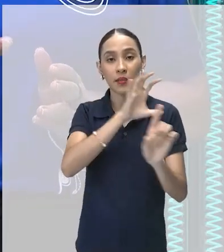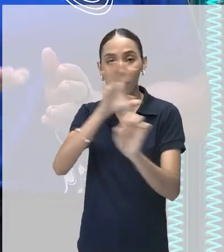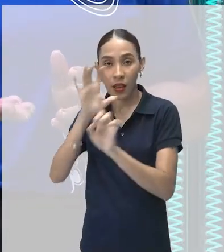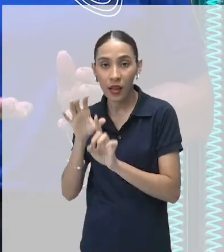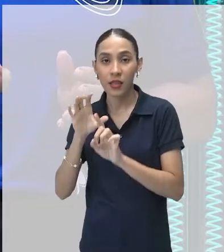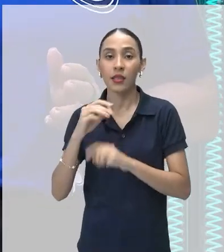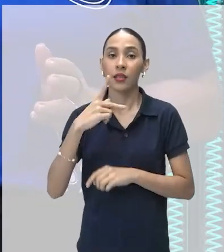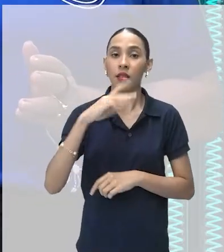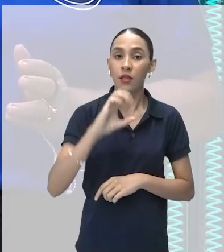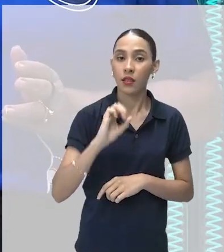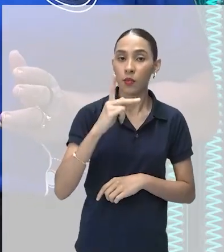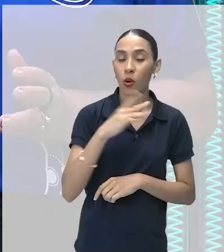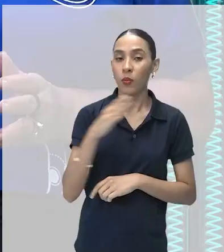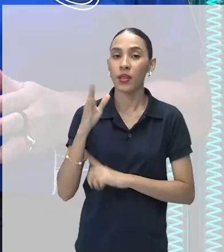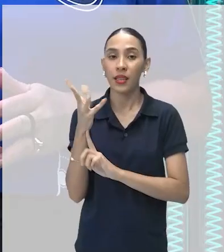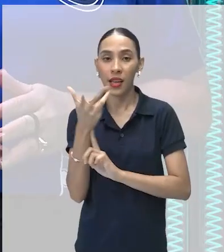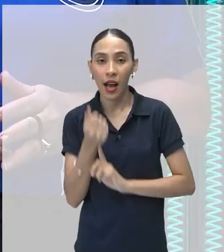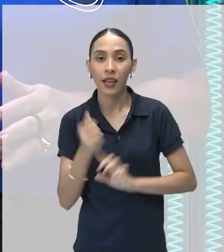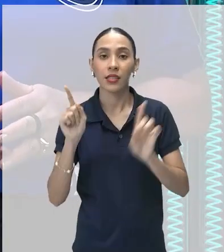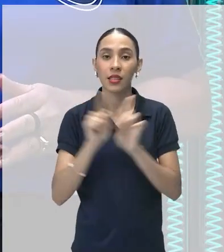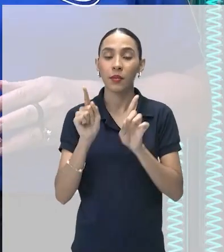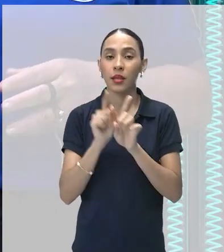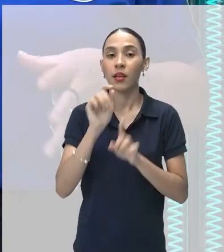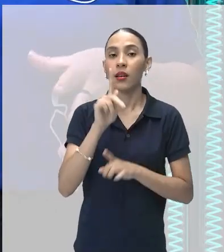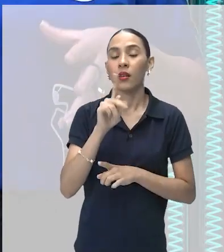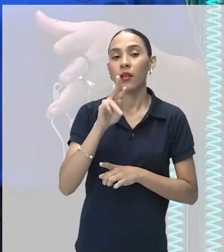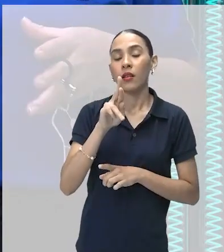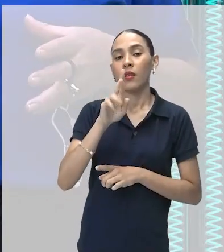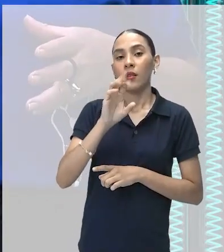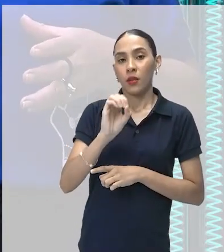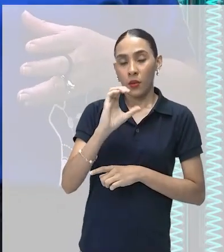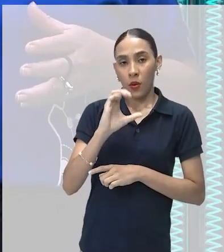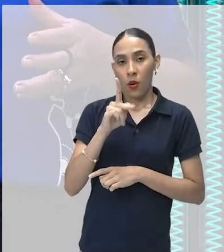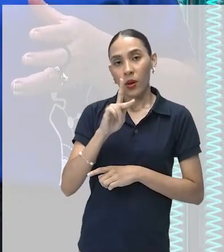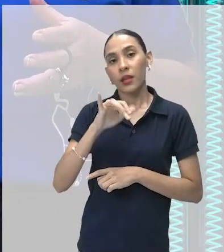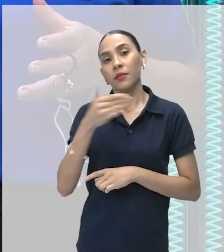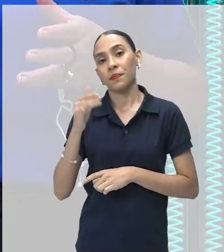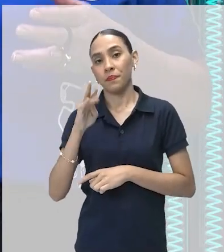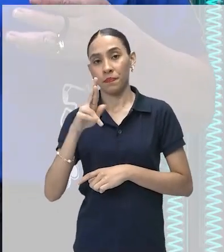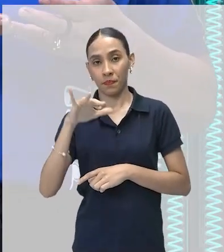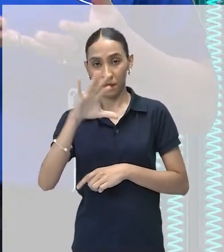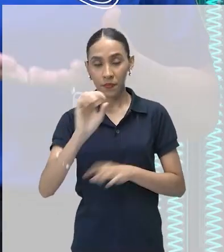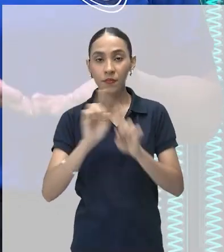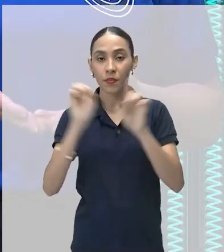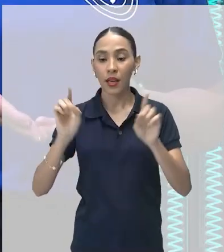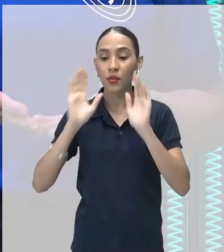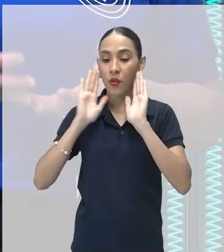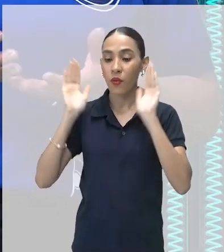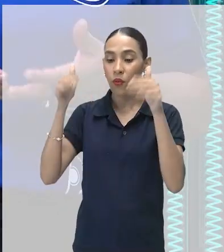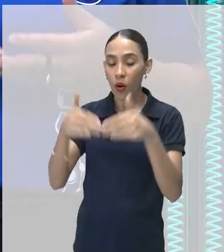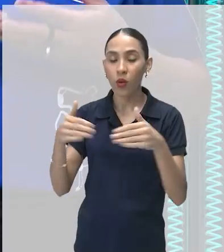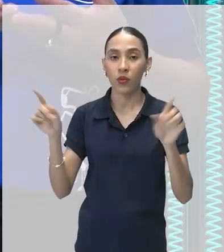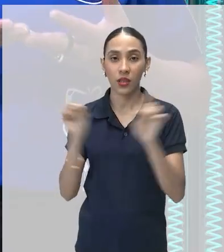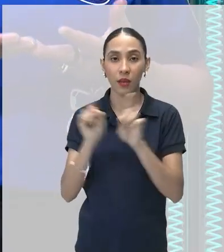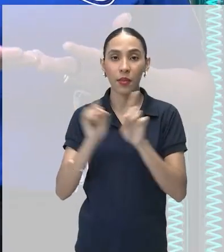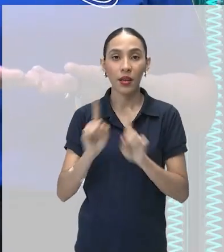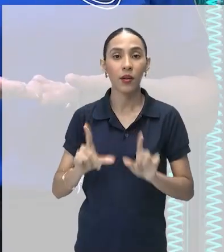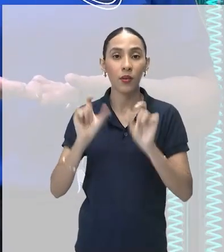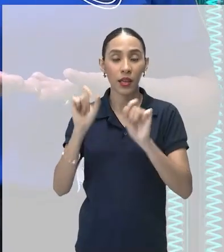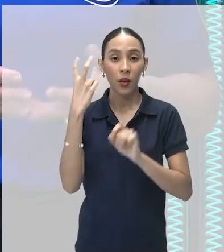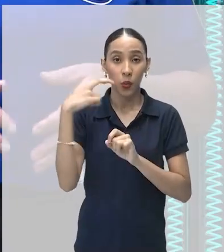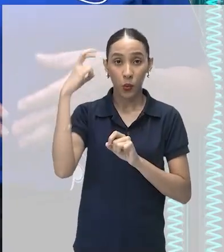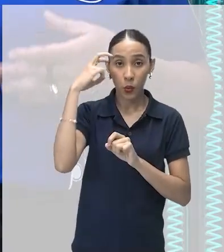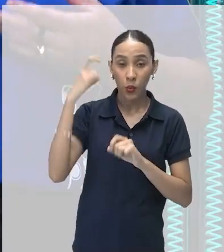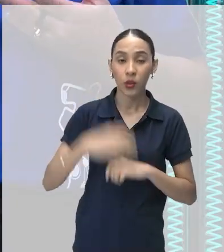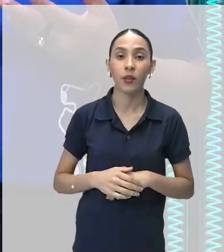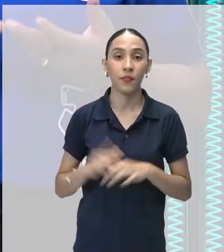influências, como a pop art, o rock britânico, mas nós vamos falar de uma forma direcionada à nossa